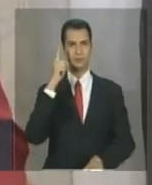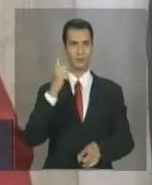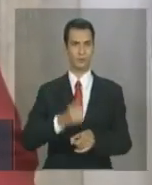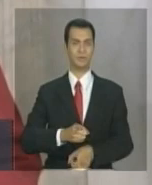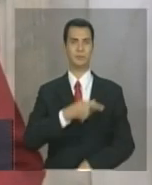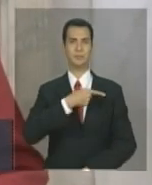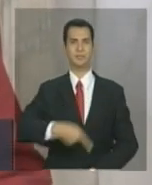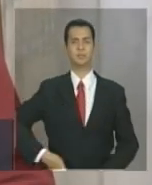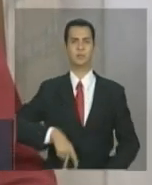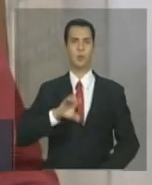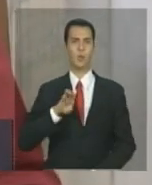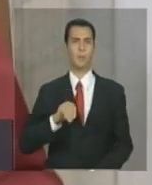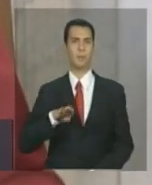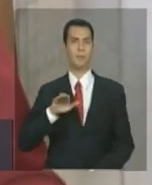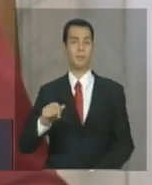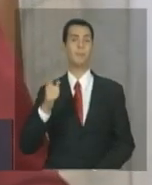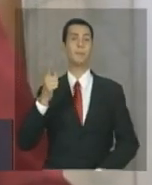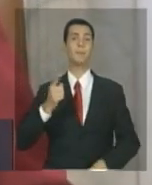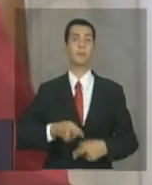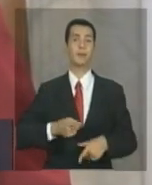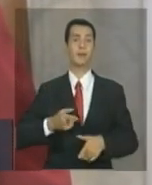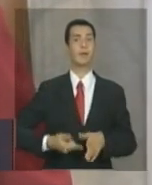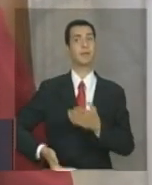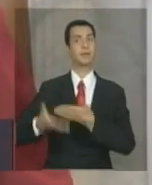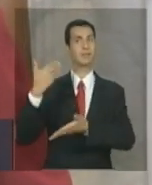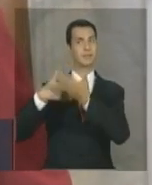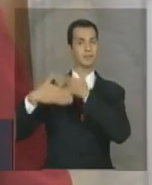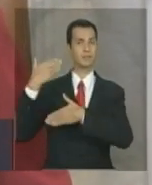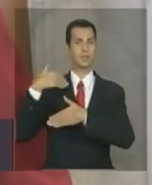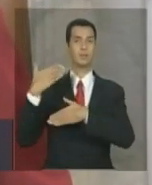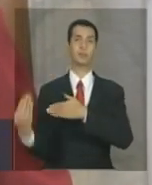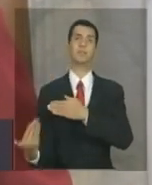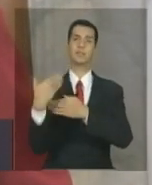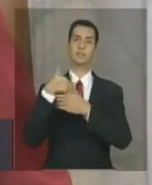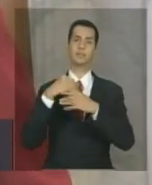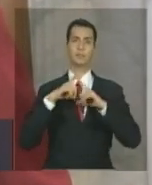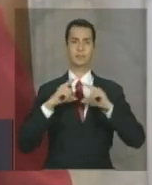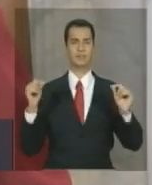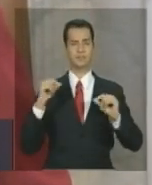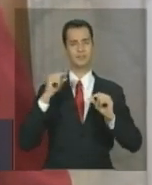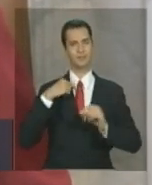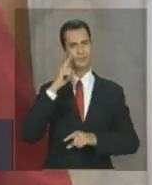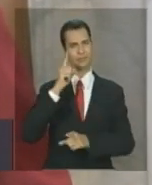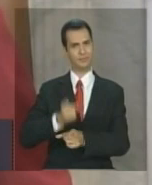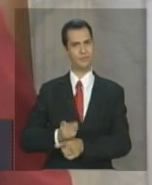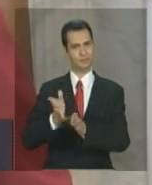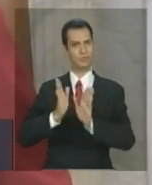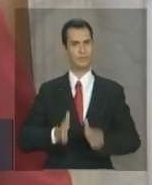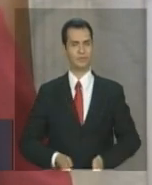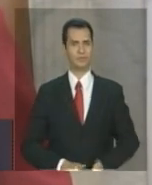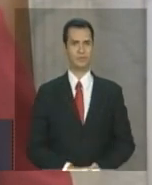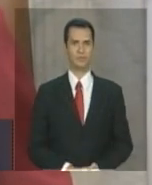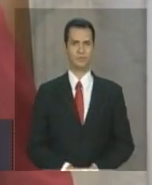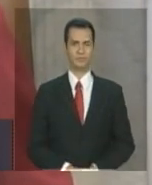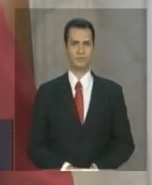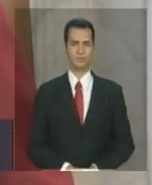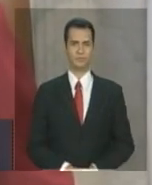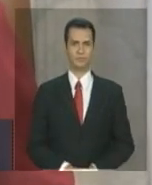depois do nosso encontro ano passado em Brasília. I would like to say to all of you that this occasion has